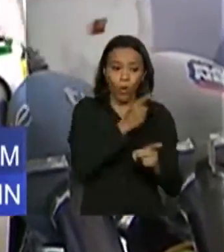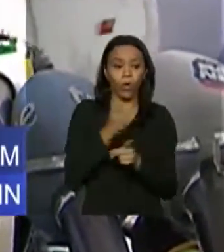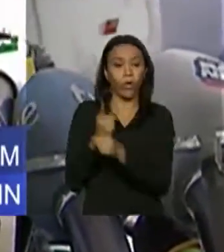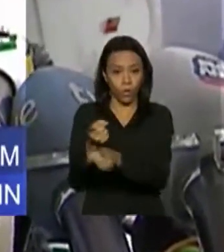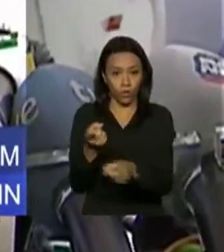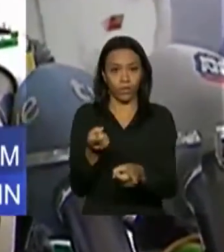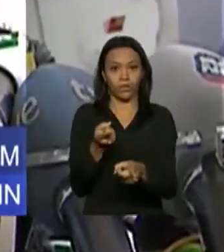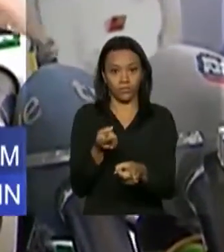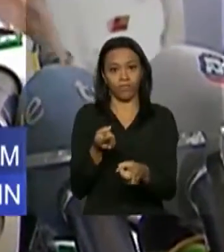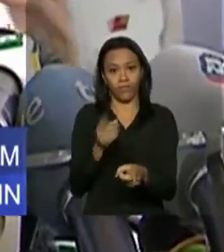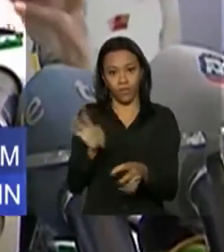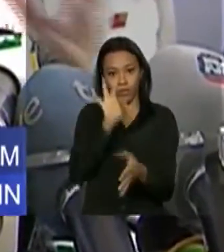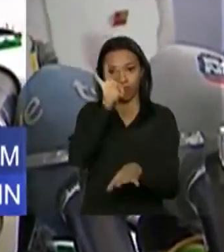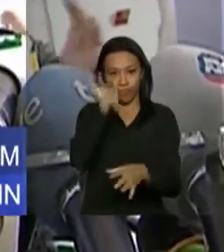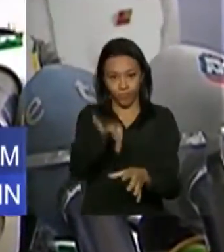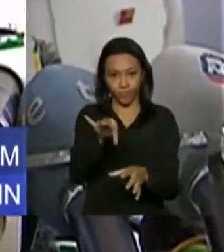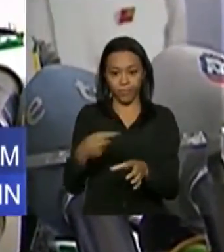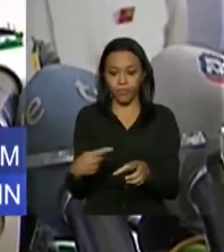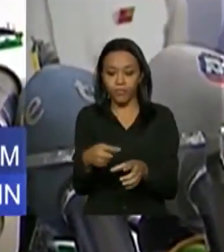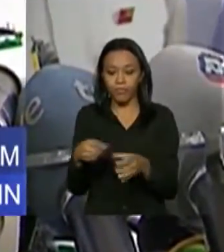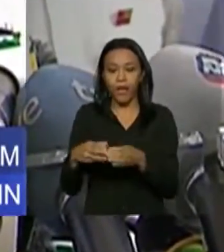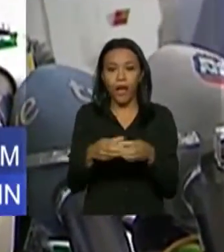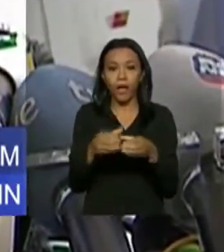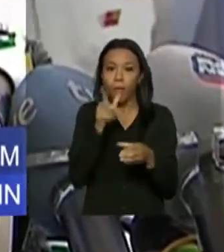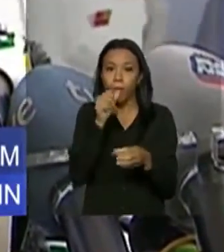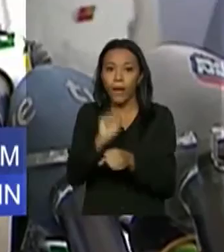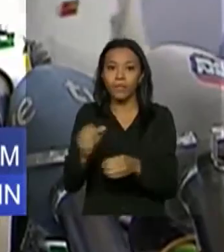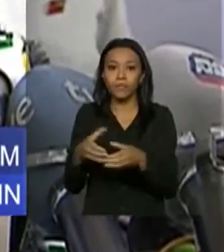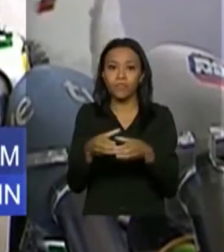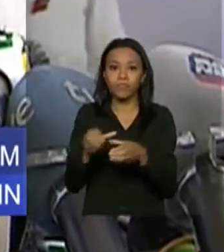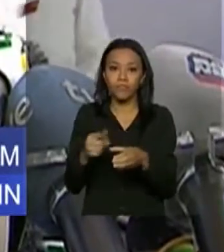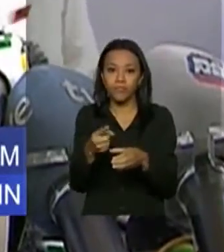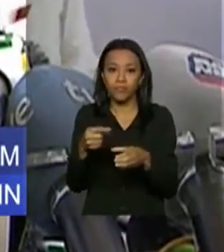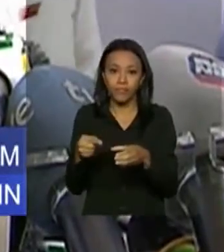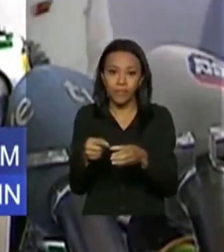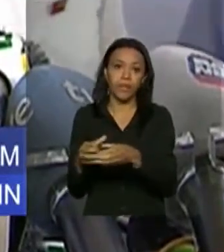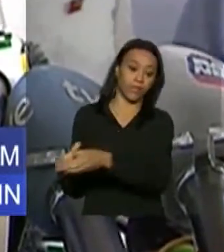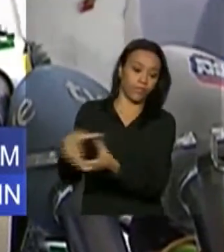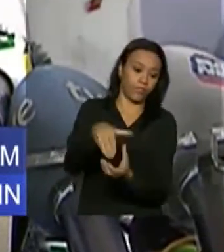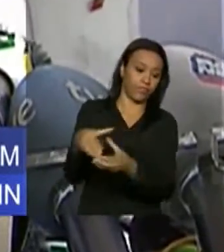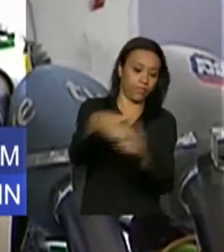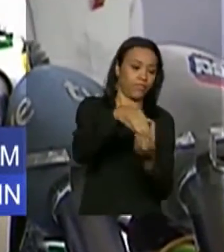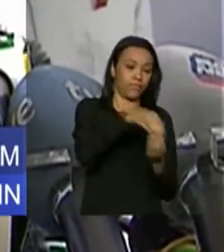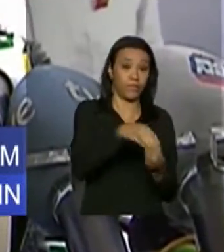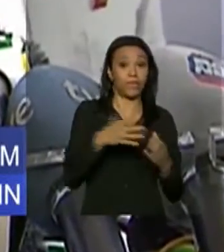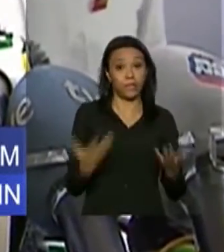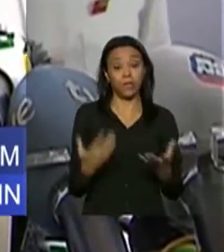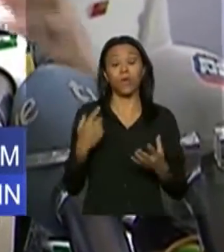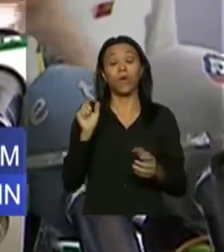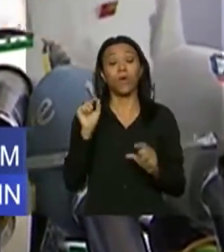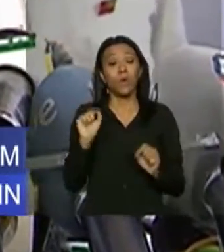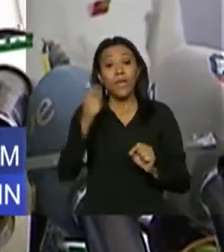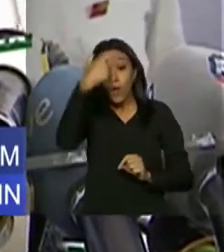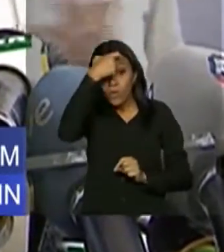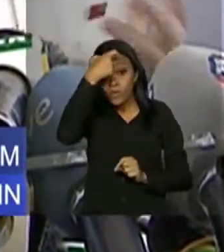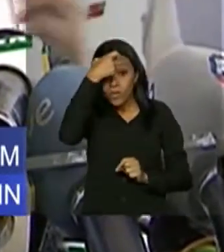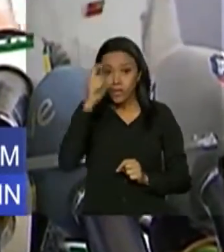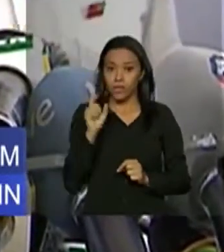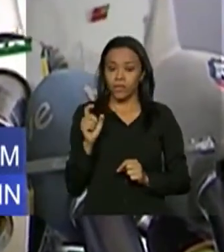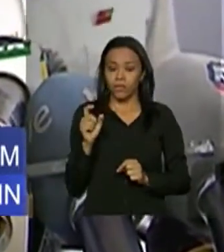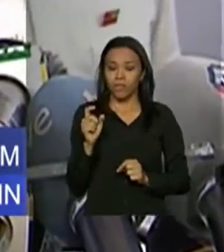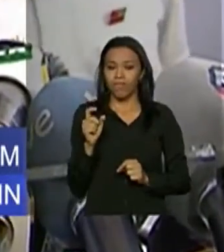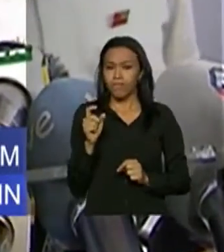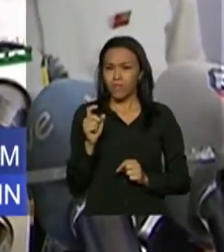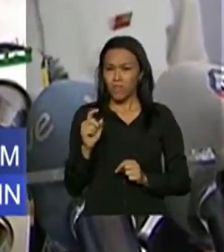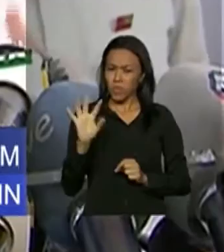Nós precisamos da mobilização da população, na consciência de que um mosquito não é